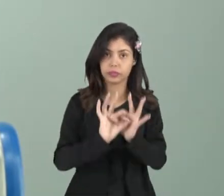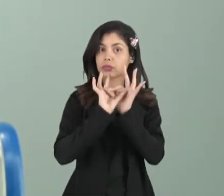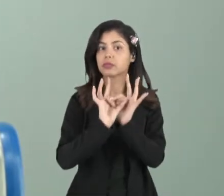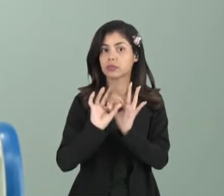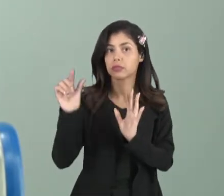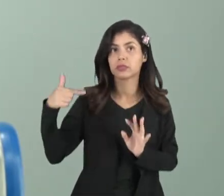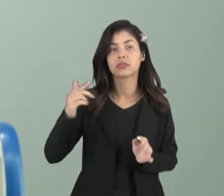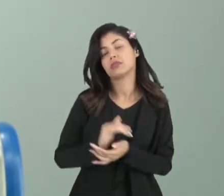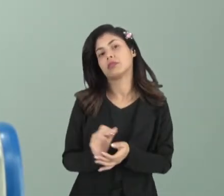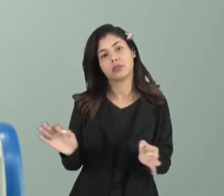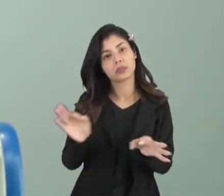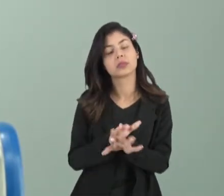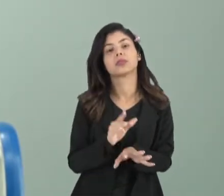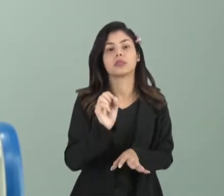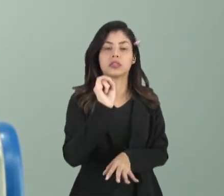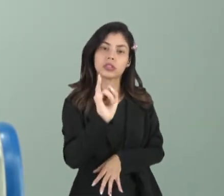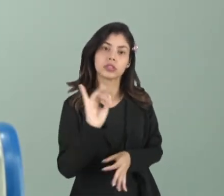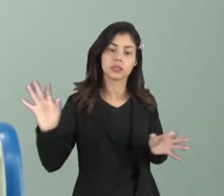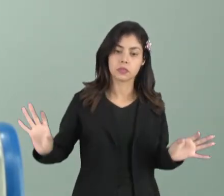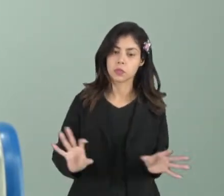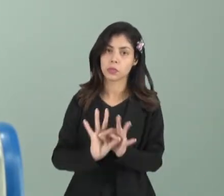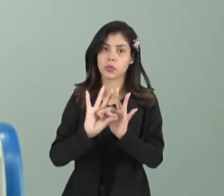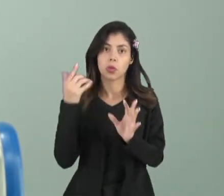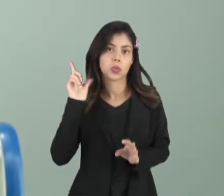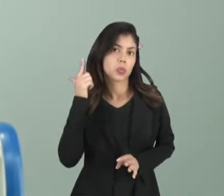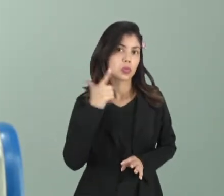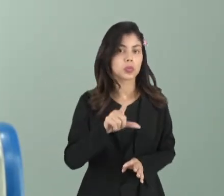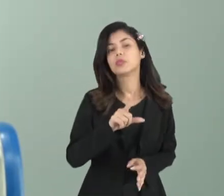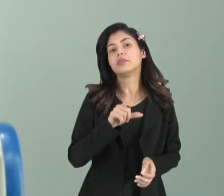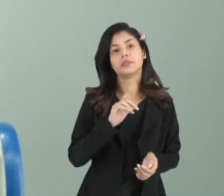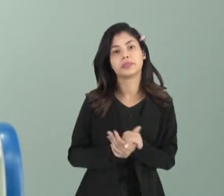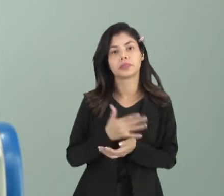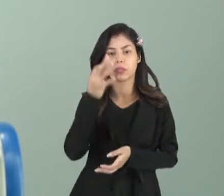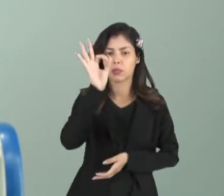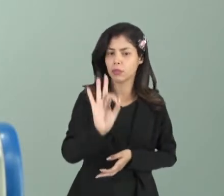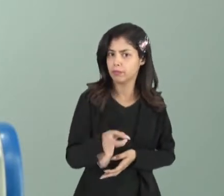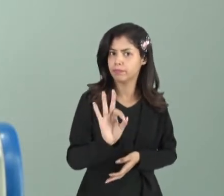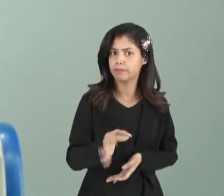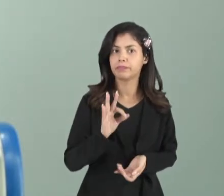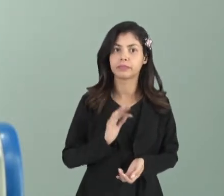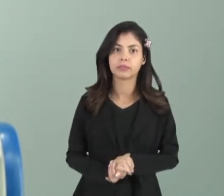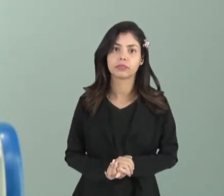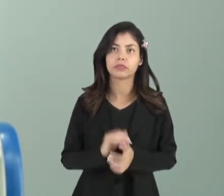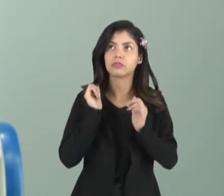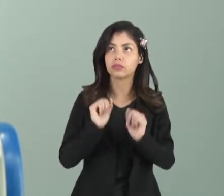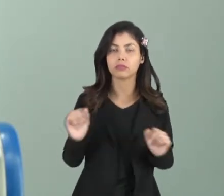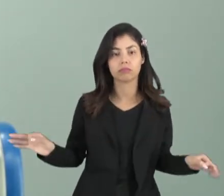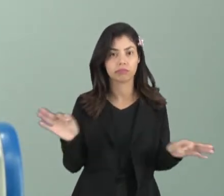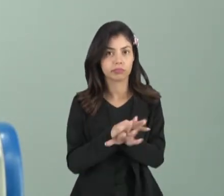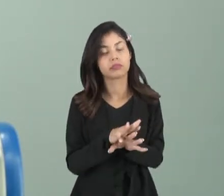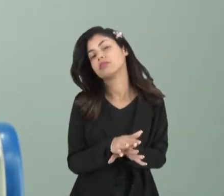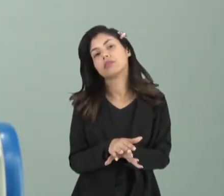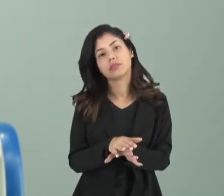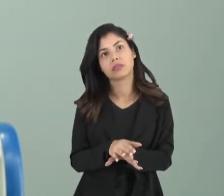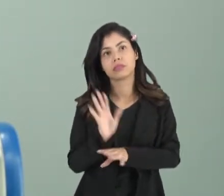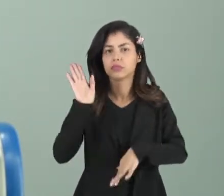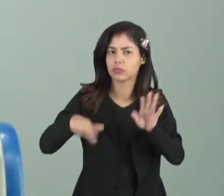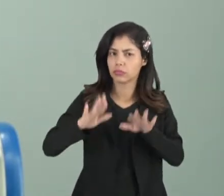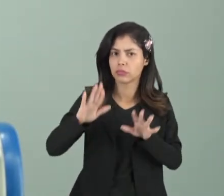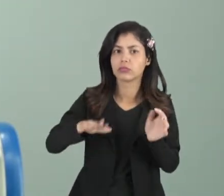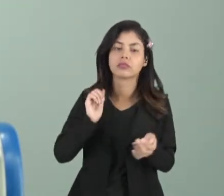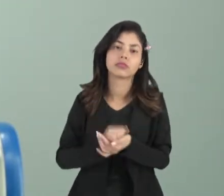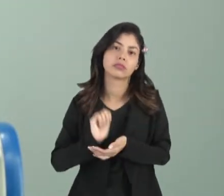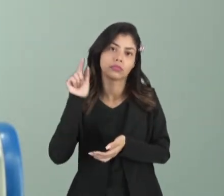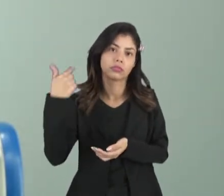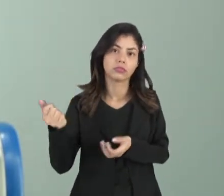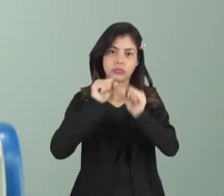ao outro. E de repente, se um não está conseguindo funcionar corretamente, ele pode acabar atrapalhando, às vezes, a